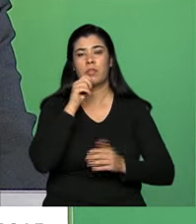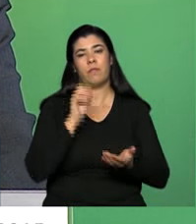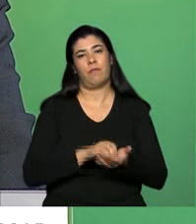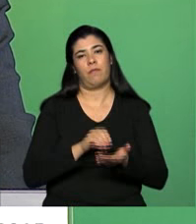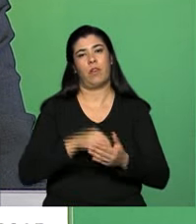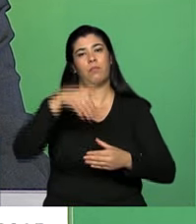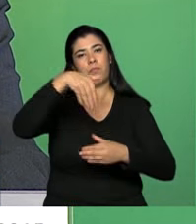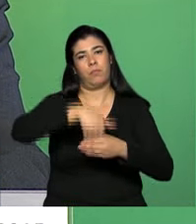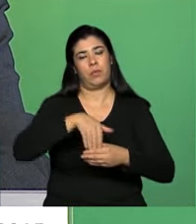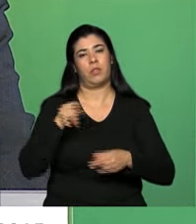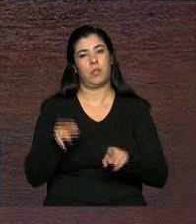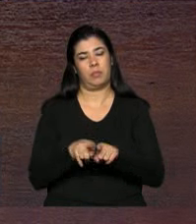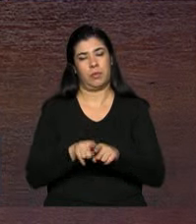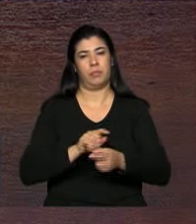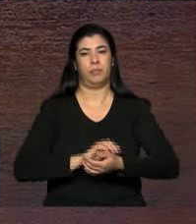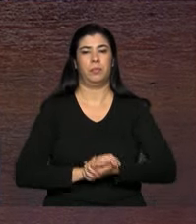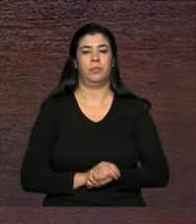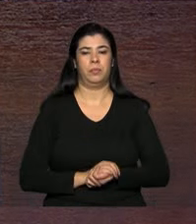de